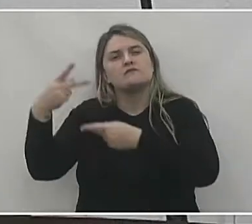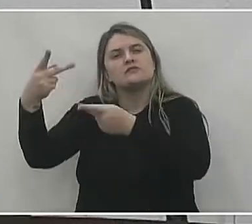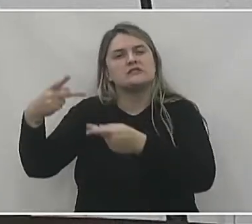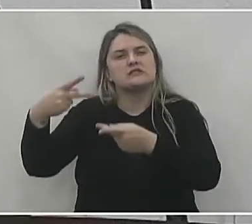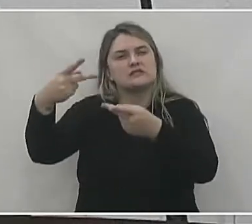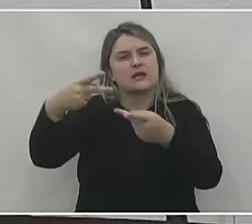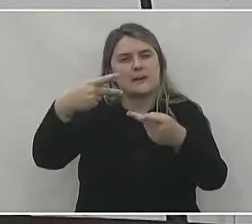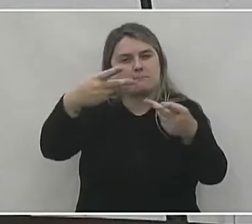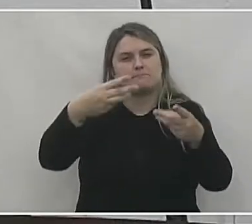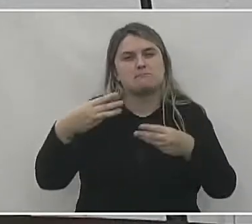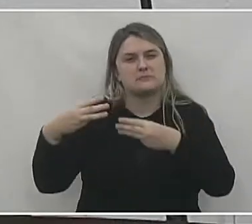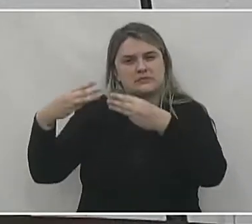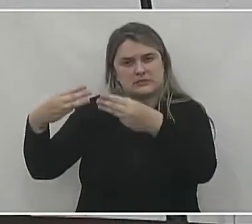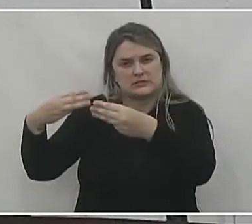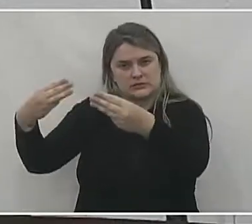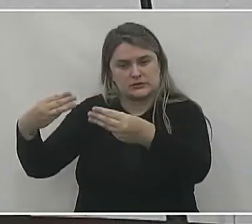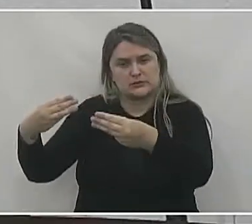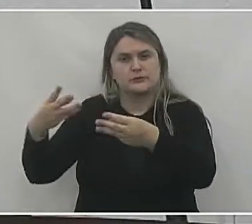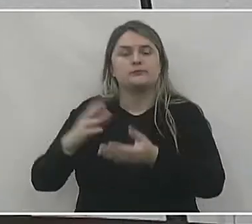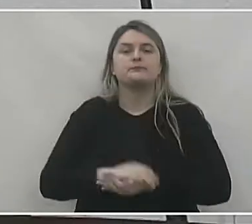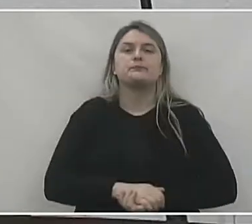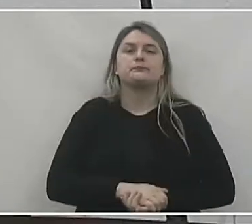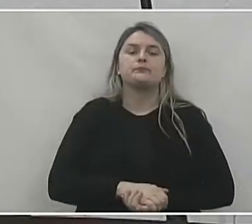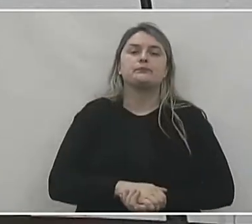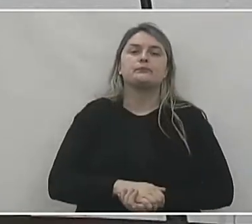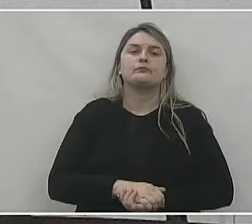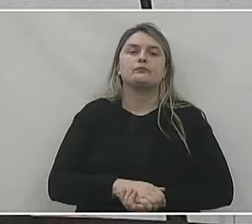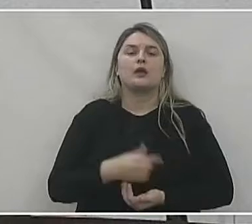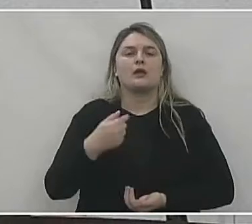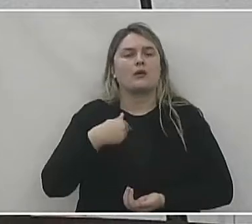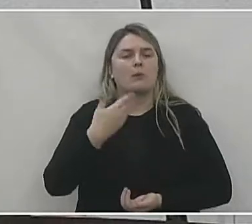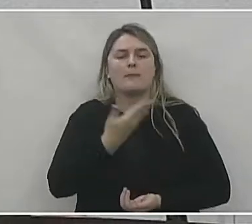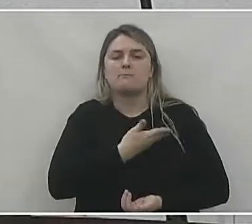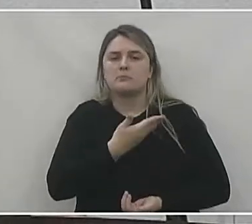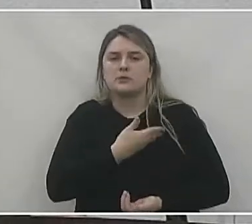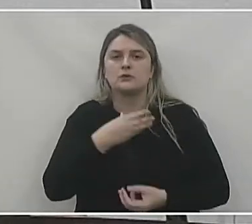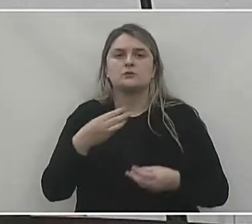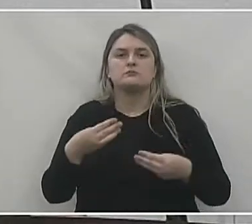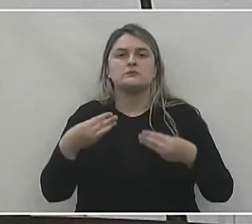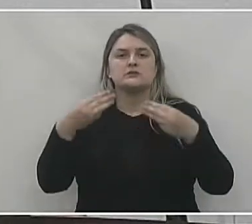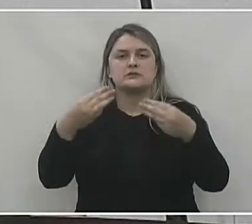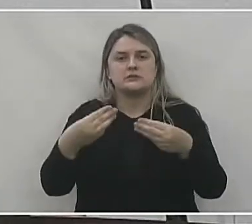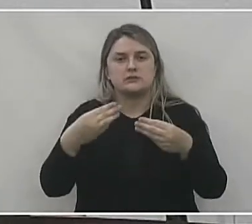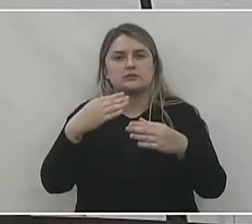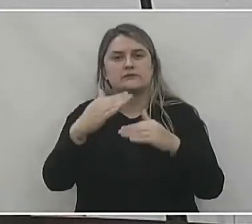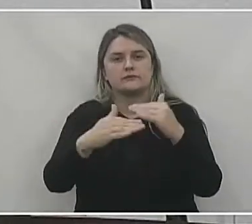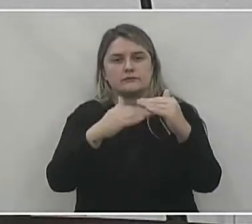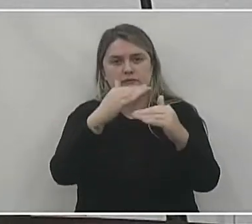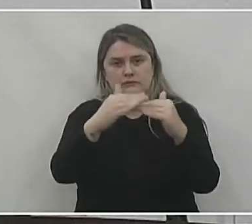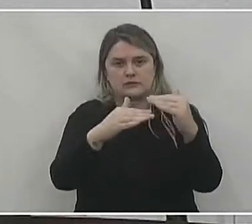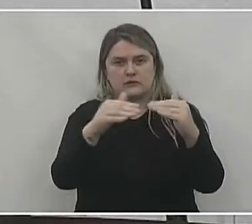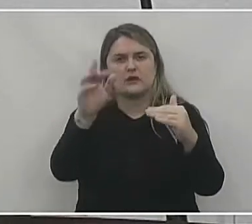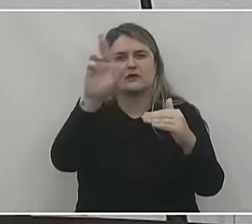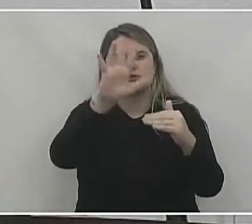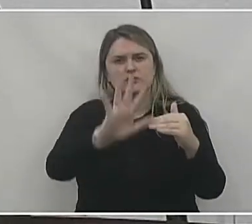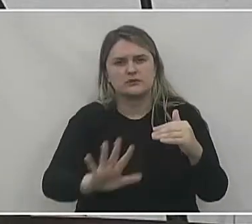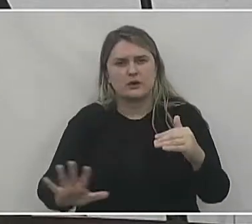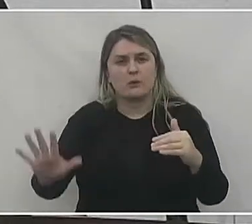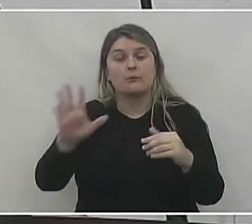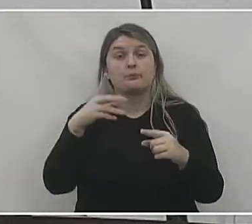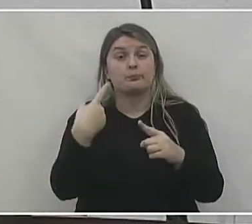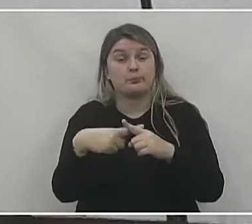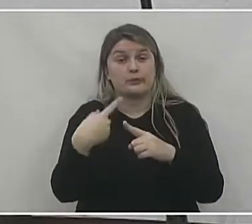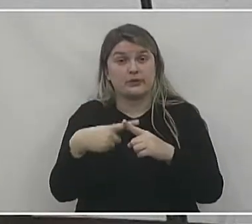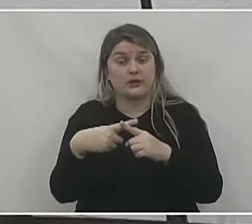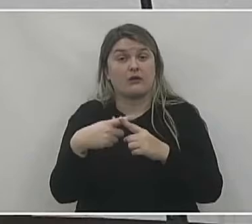ministros, além do ministro dos Transportes. Eu sou amigo do ministro do Desenvolvimento Regional, porque